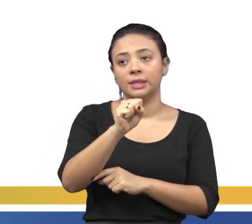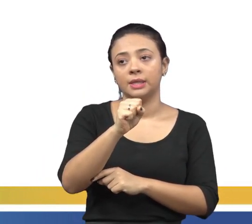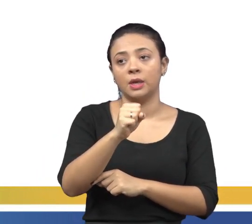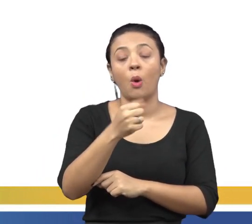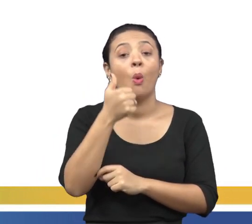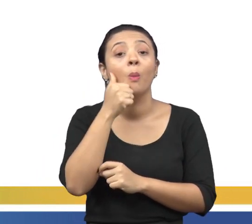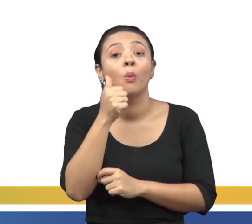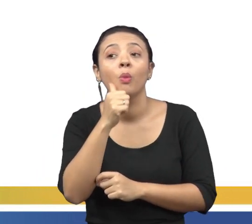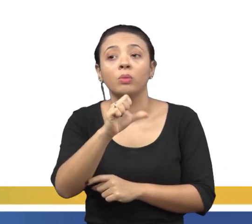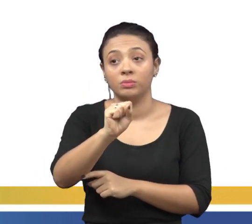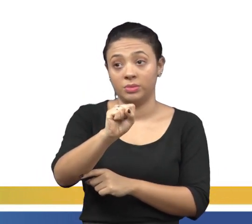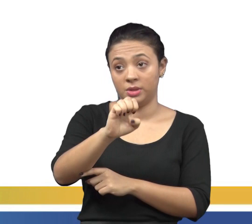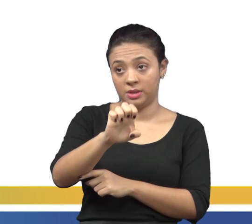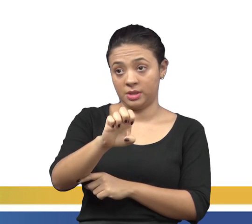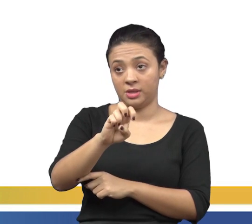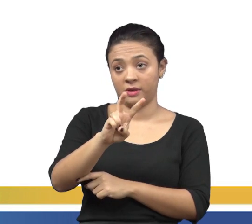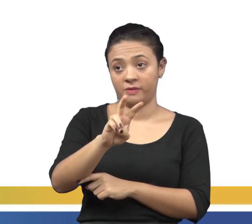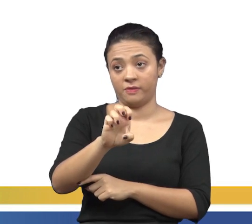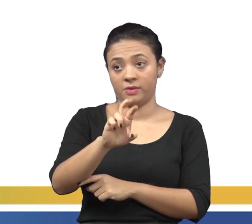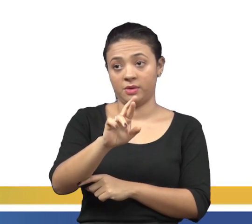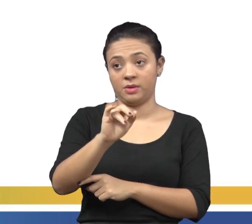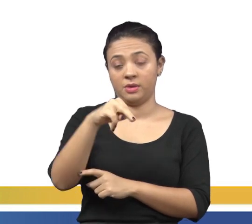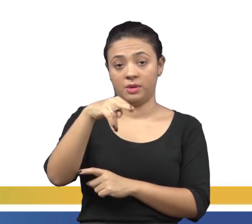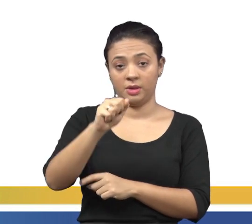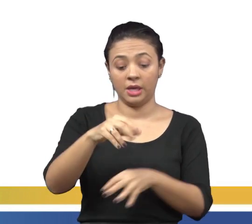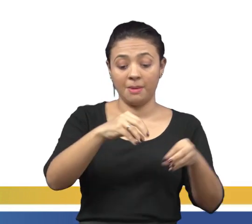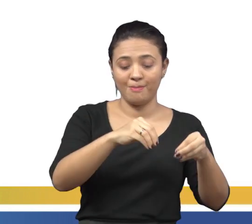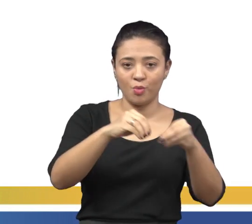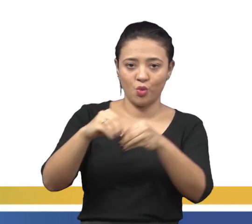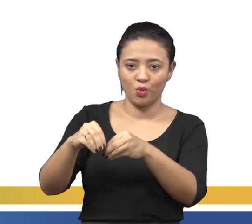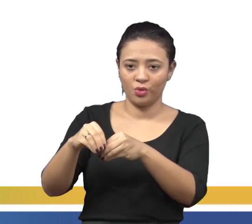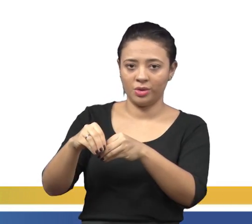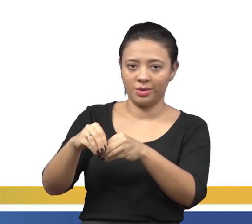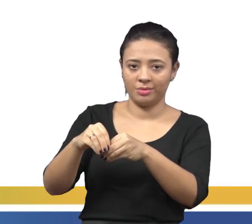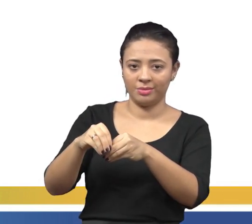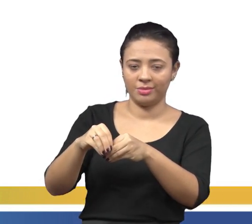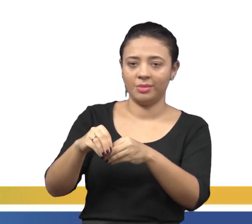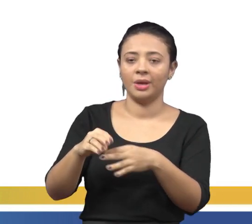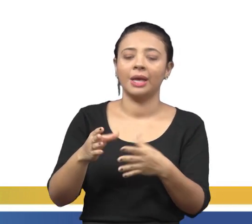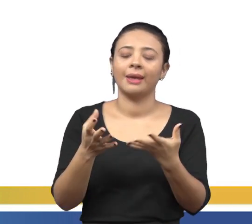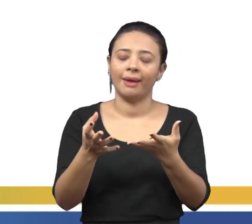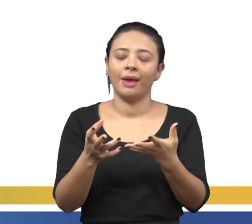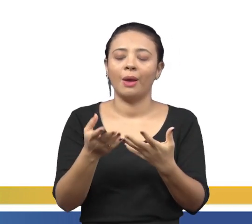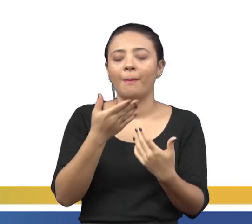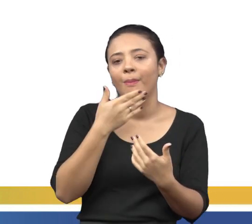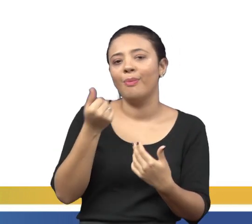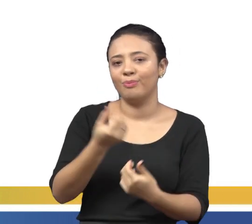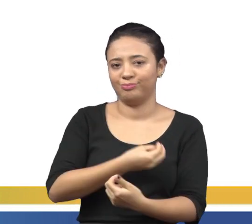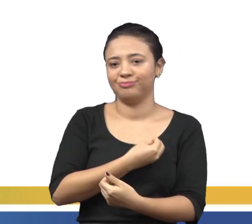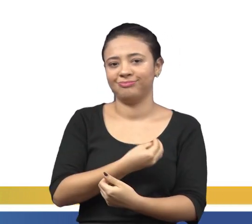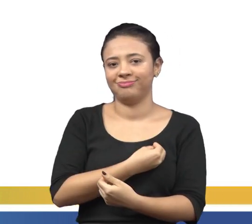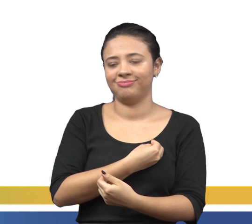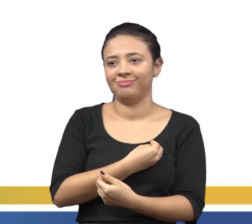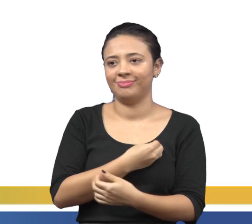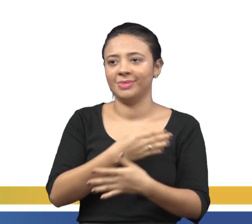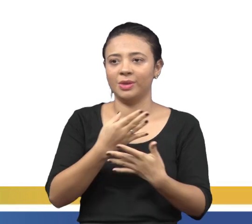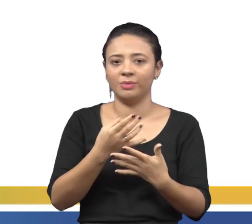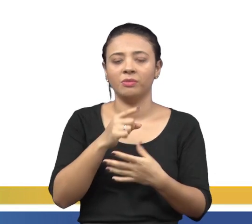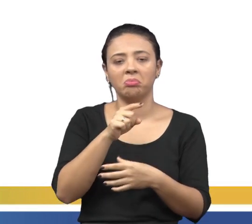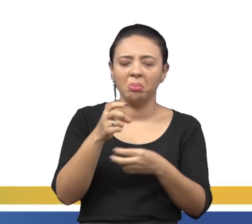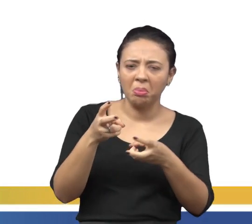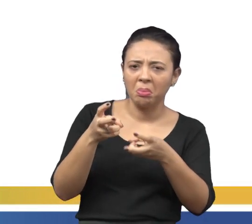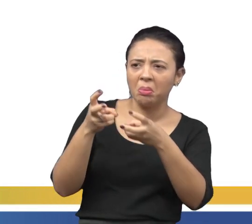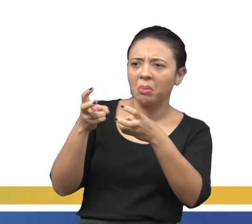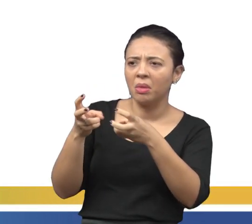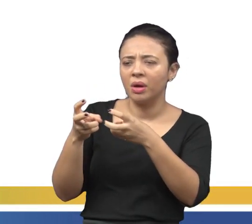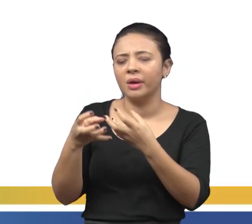que deixa o sertão nordestino em direção ao litoral, em busca de condições melhores de vida, tá? Essa questão você vai analisar bastante